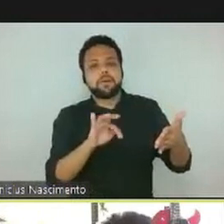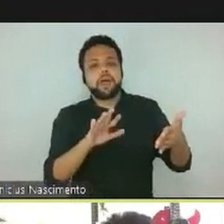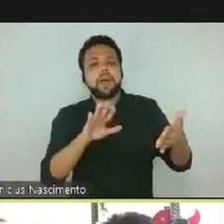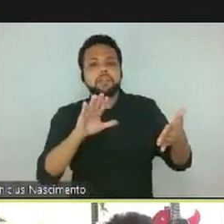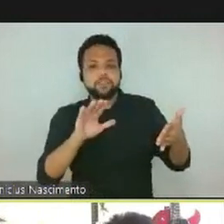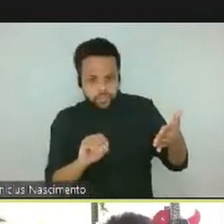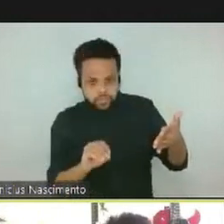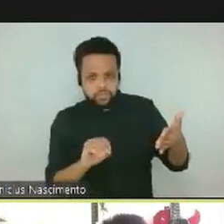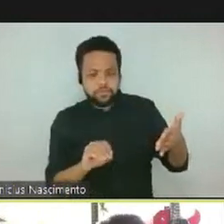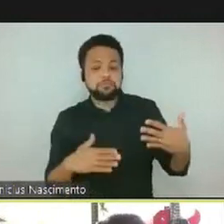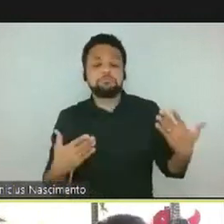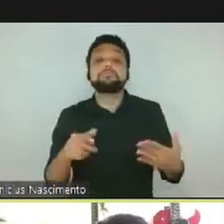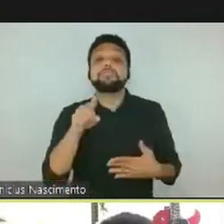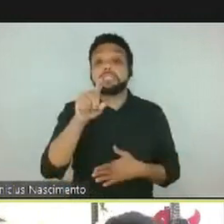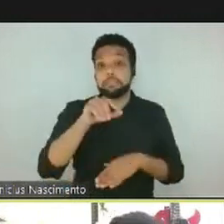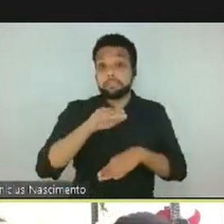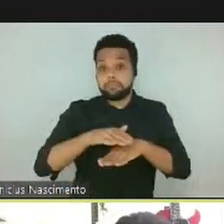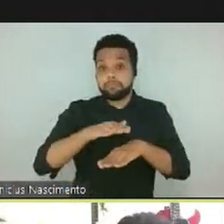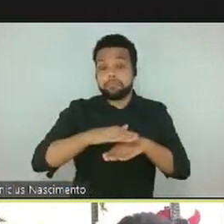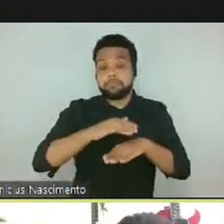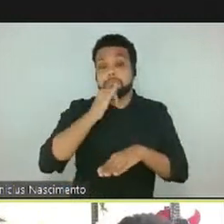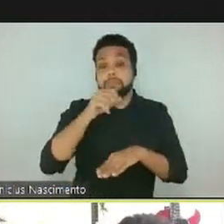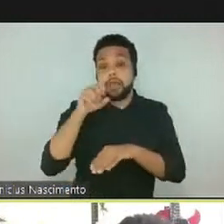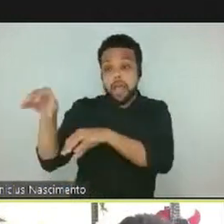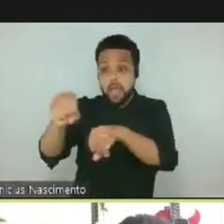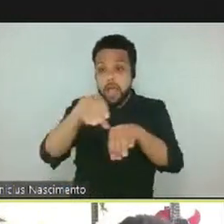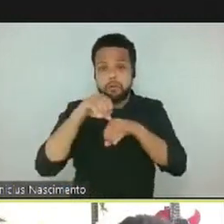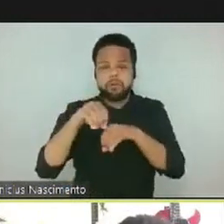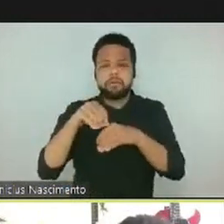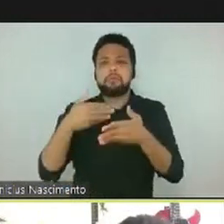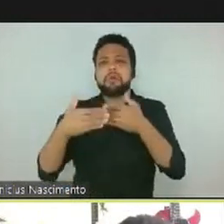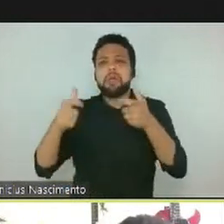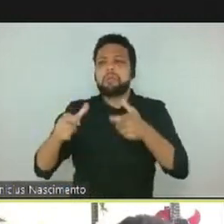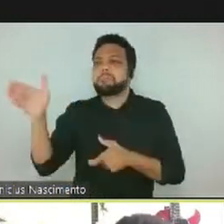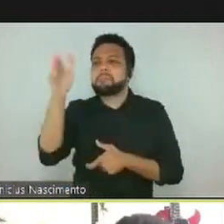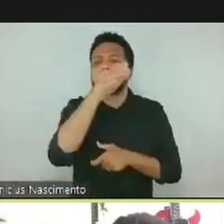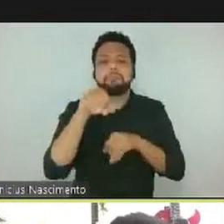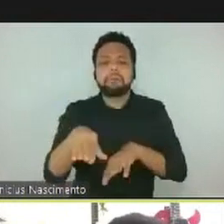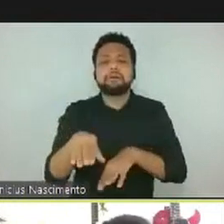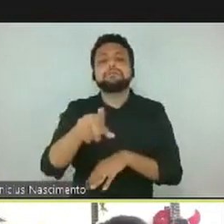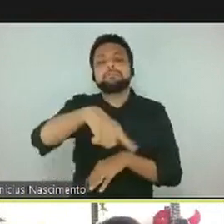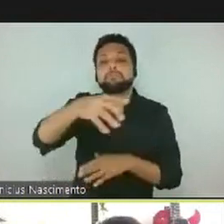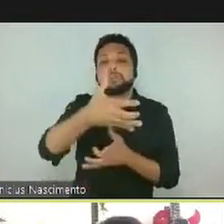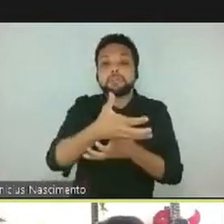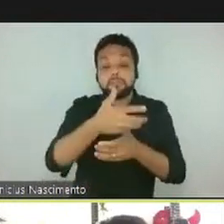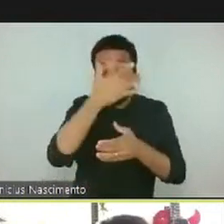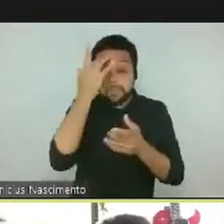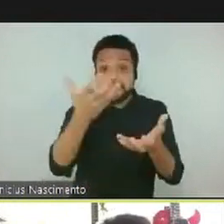pessoas querem desenhar, elas estão falando desse figurativo. E